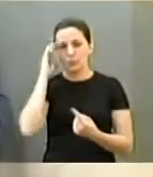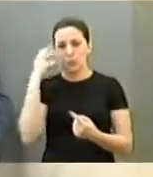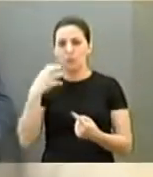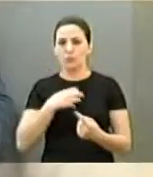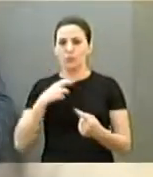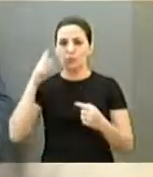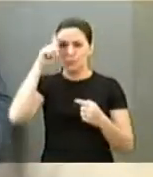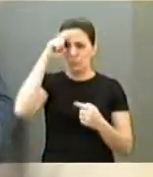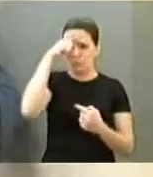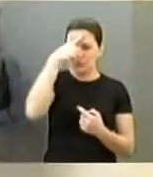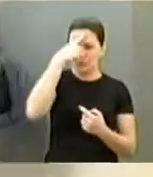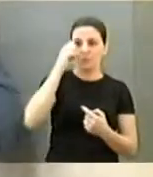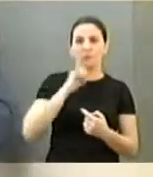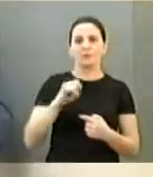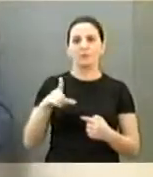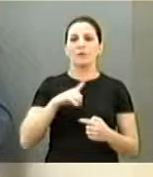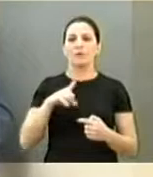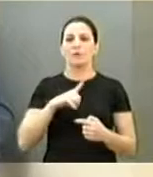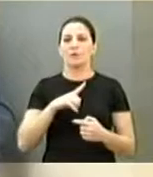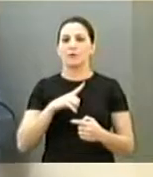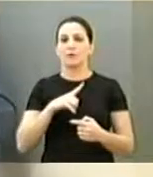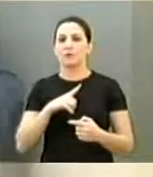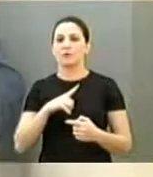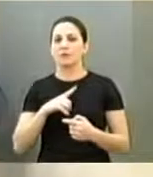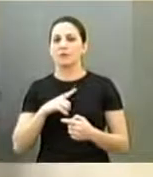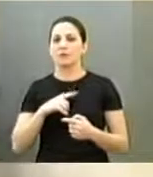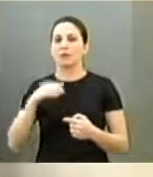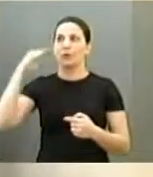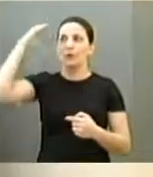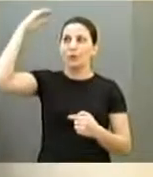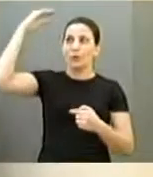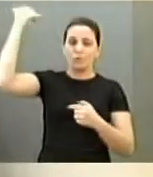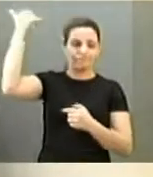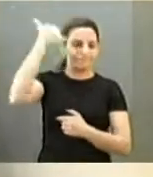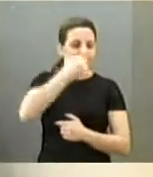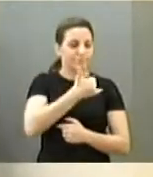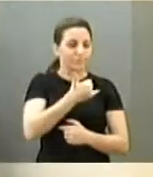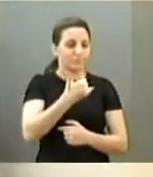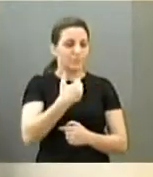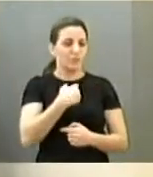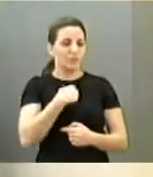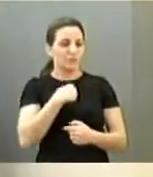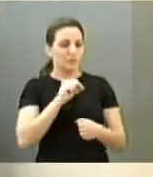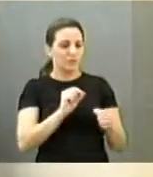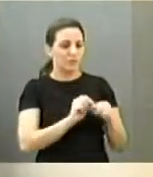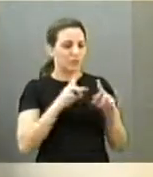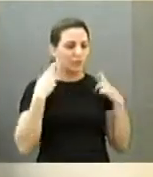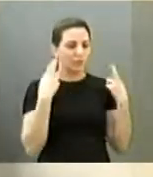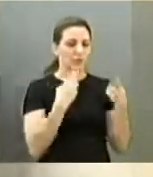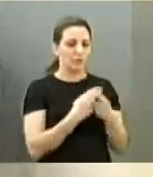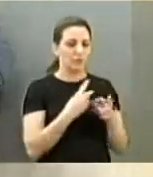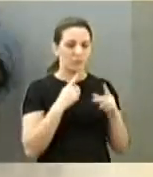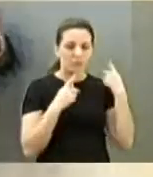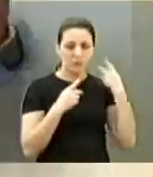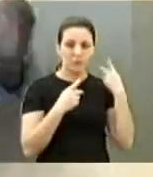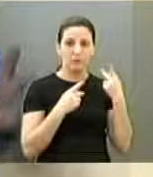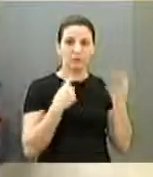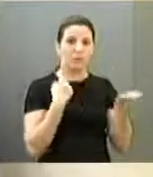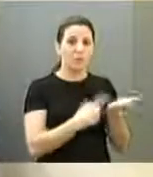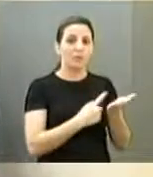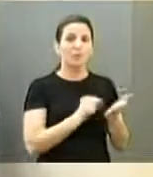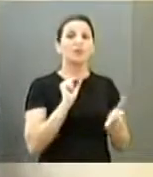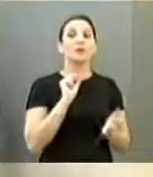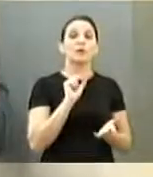cumprir uma ordem que vem de cima, o que adianta eu participar de uma reunião com os vereadores e eu vou me comprometer no